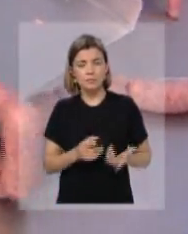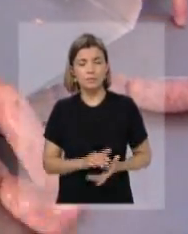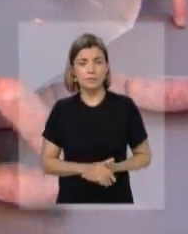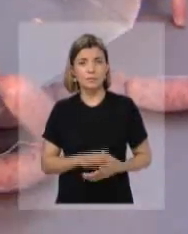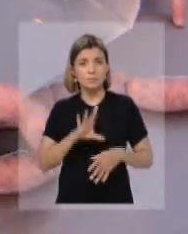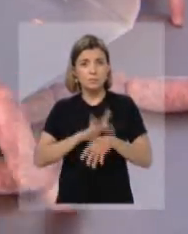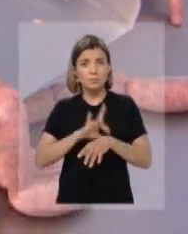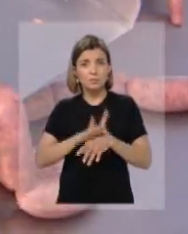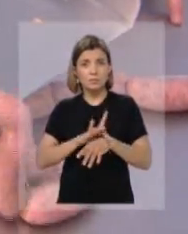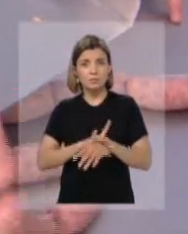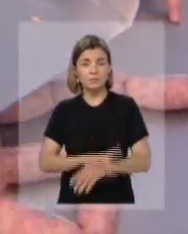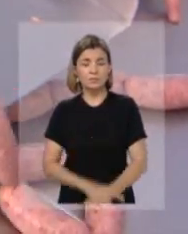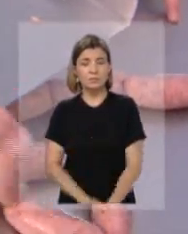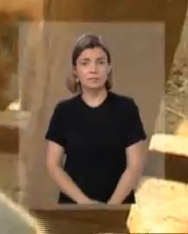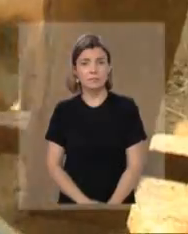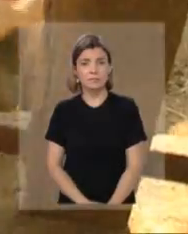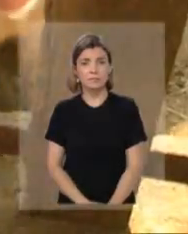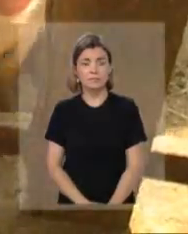neurocisticercose.